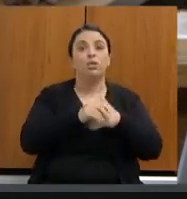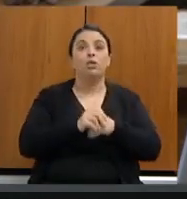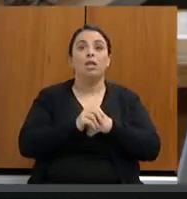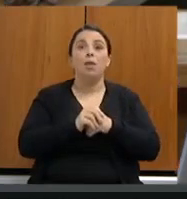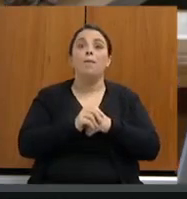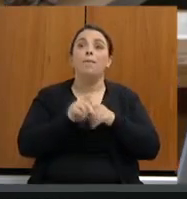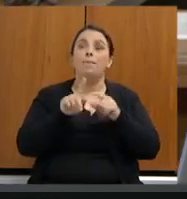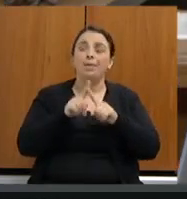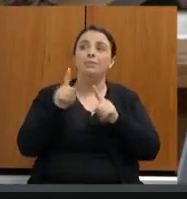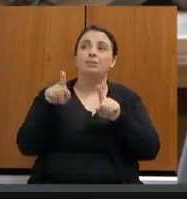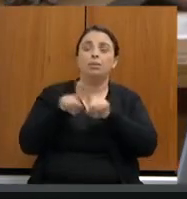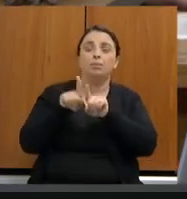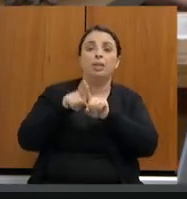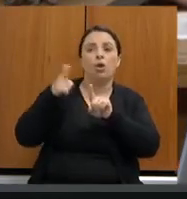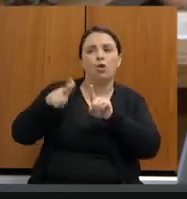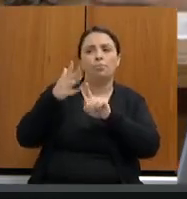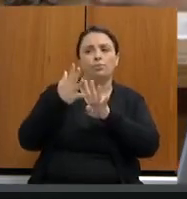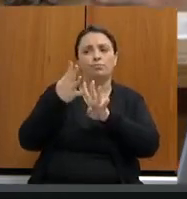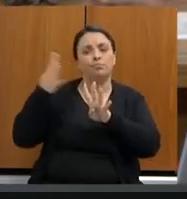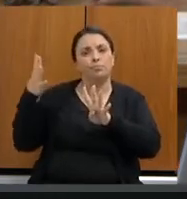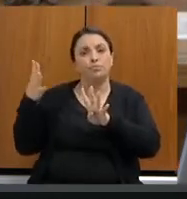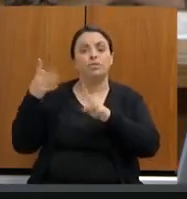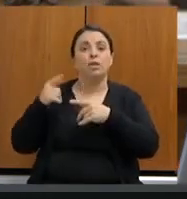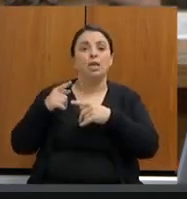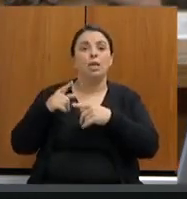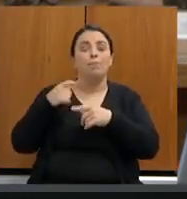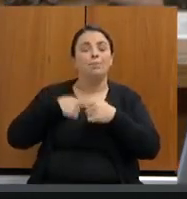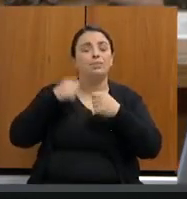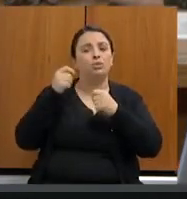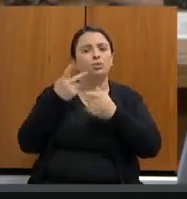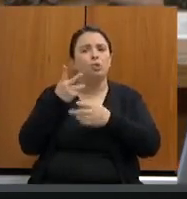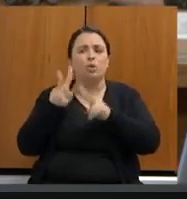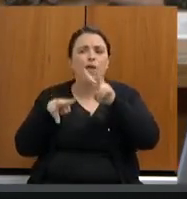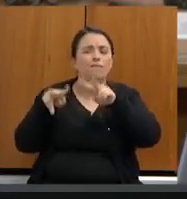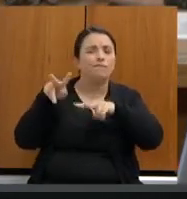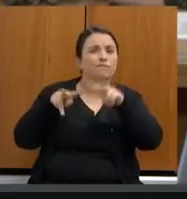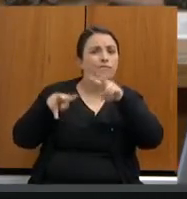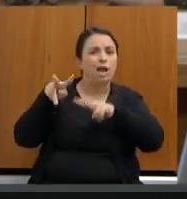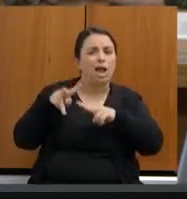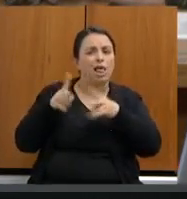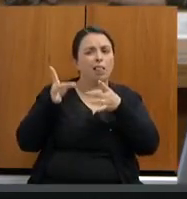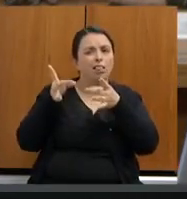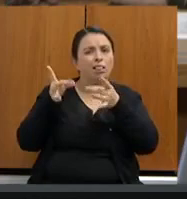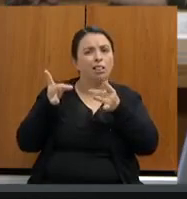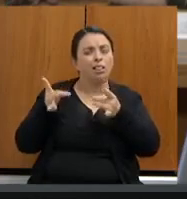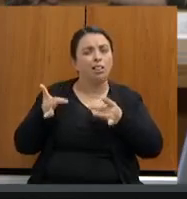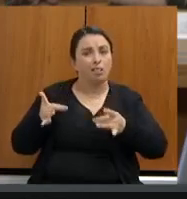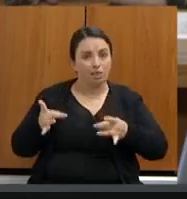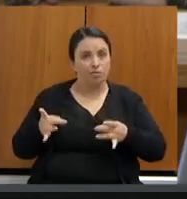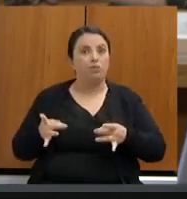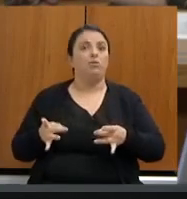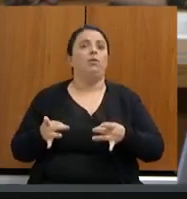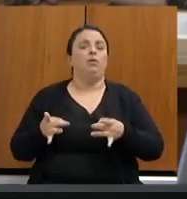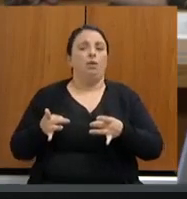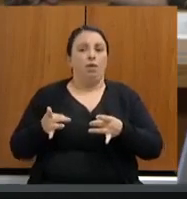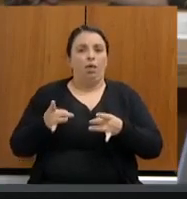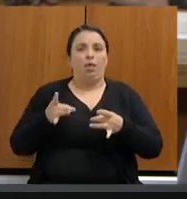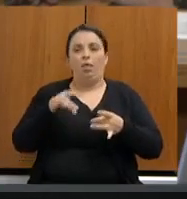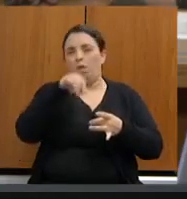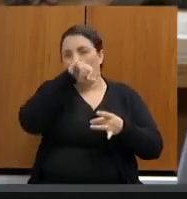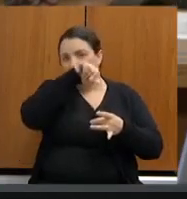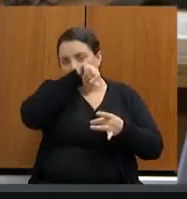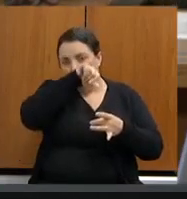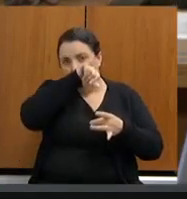então tem sempre dois lados nós estamos estudando com muita cautela com muita atenção e já já tem sido